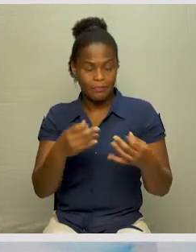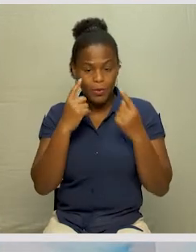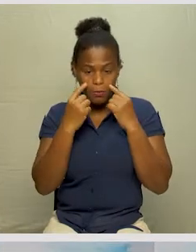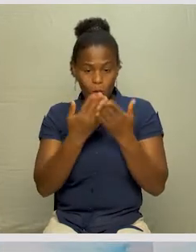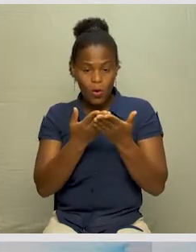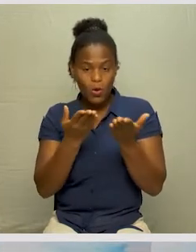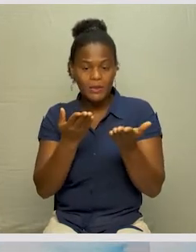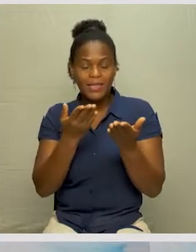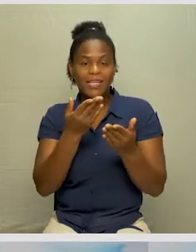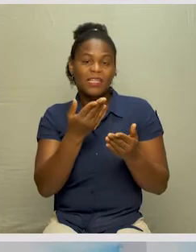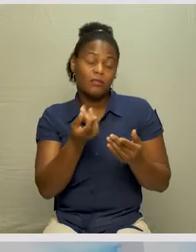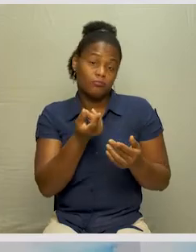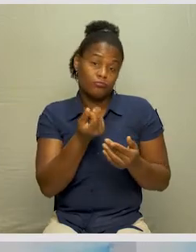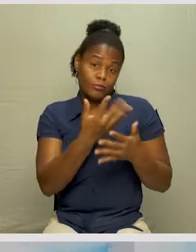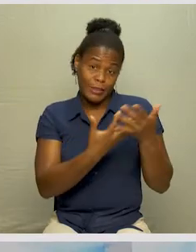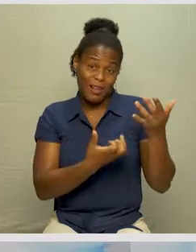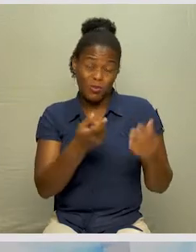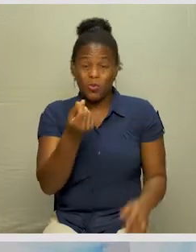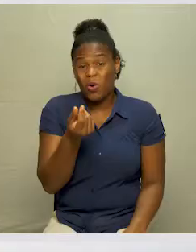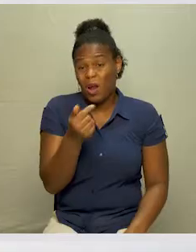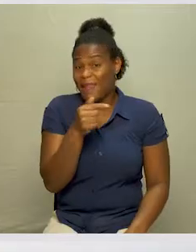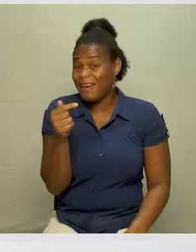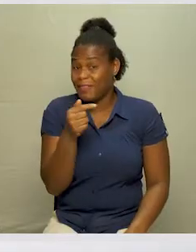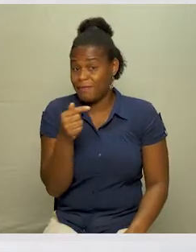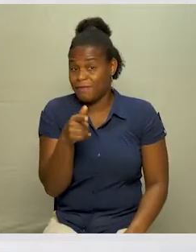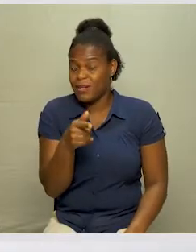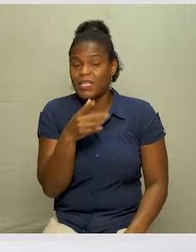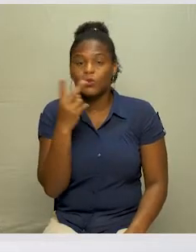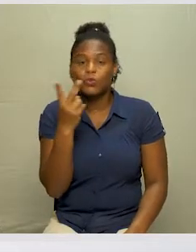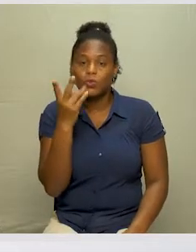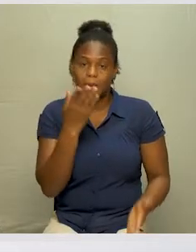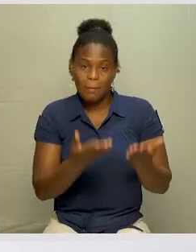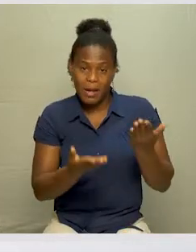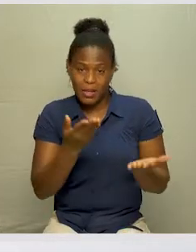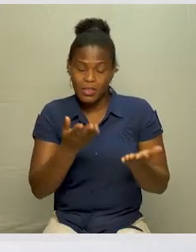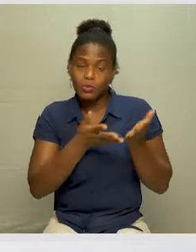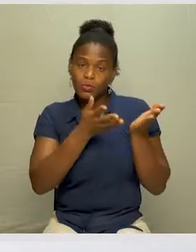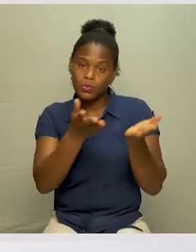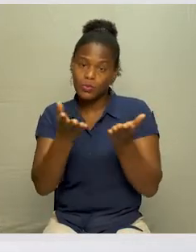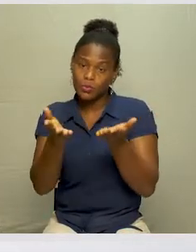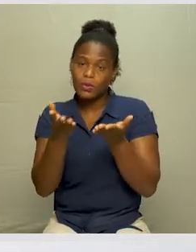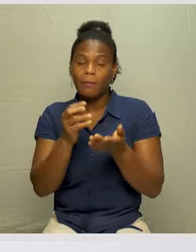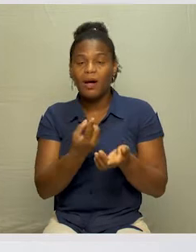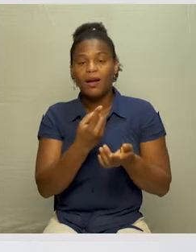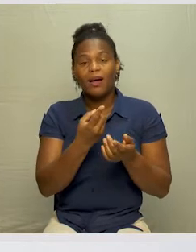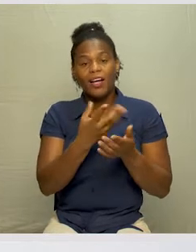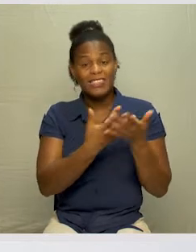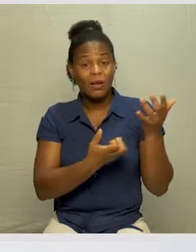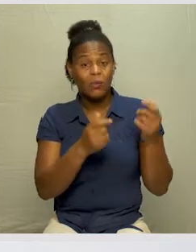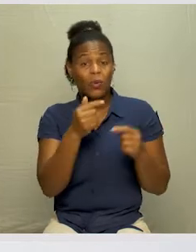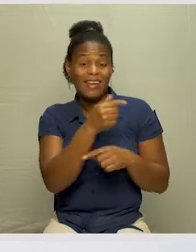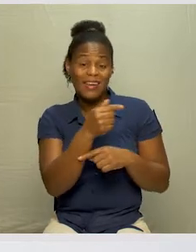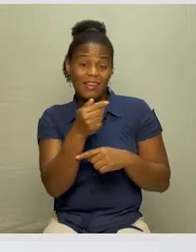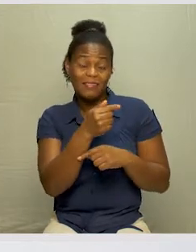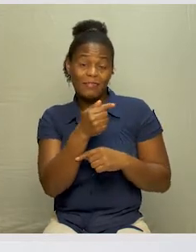sempre apresentou saldo negativo. Portanto, essas duas balanças que estão a contribuir para o